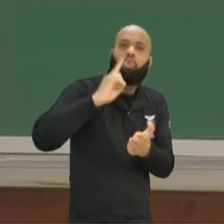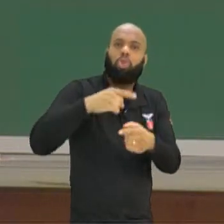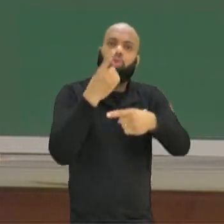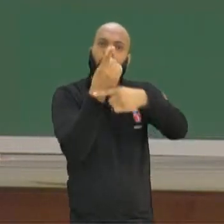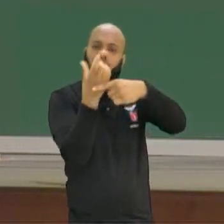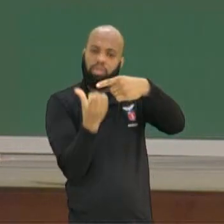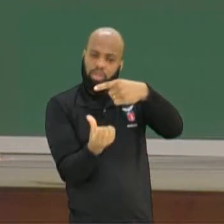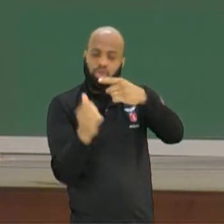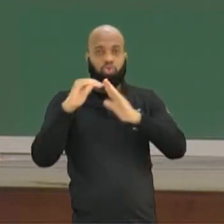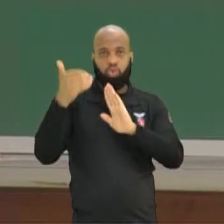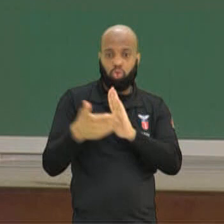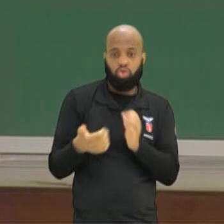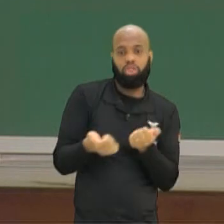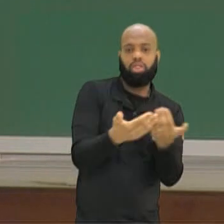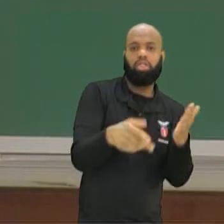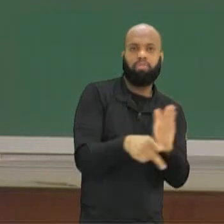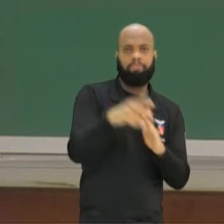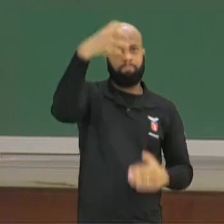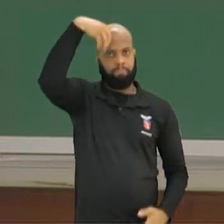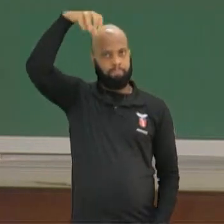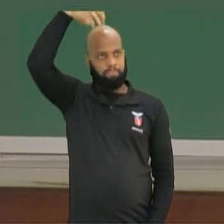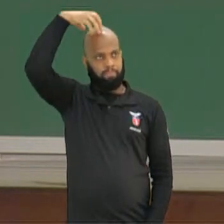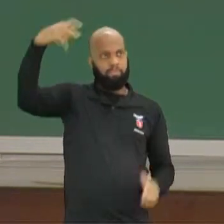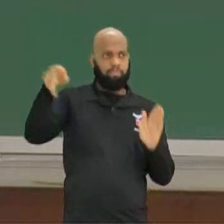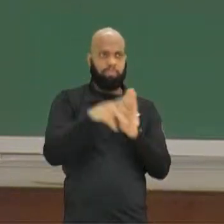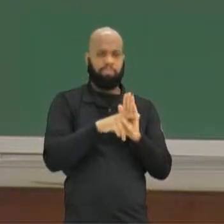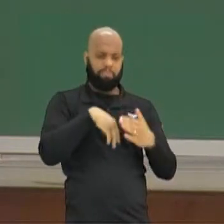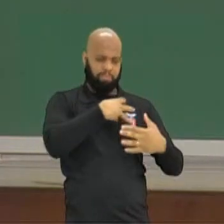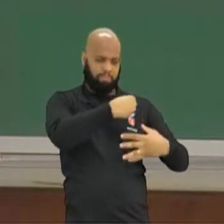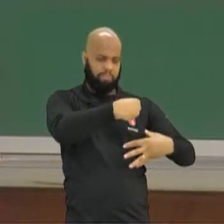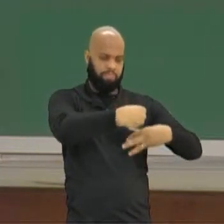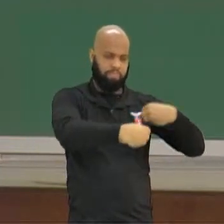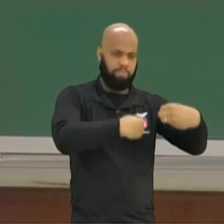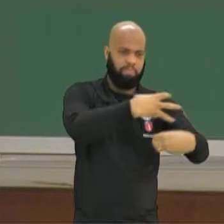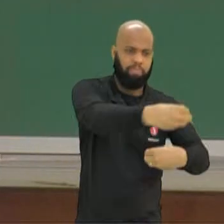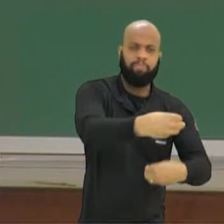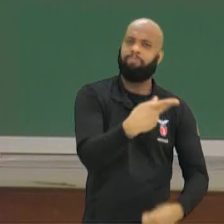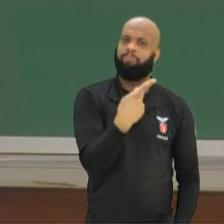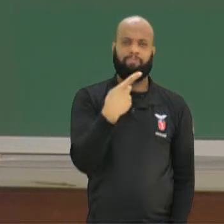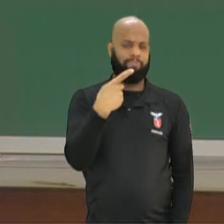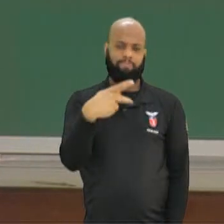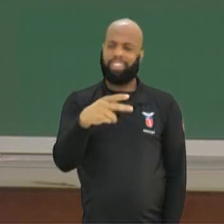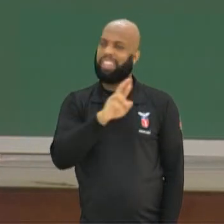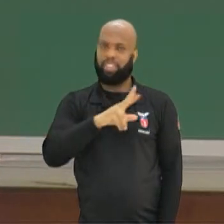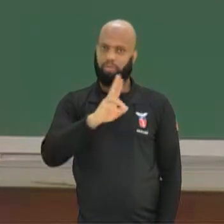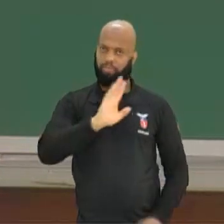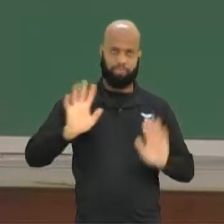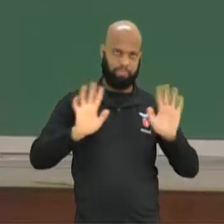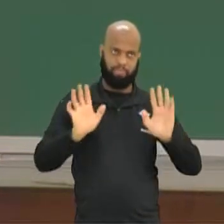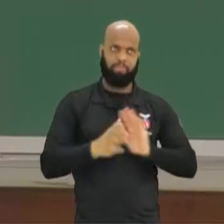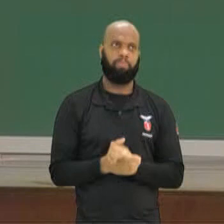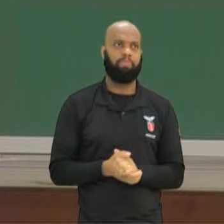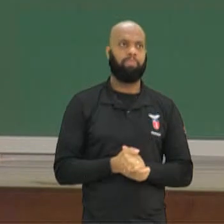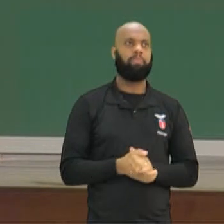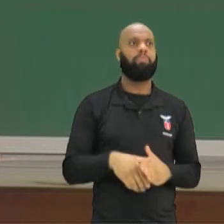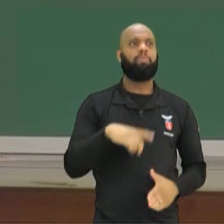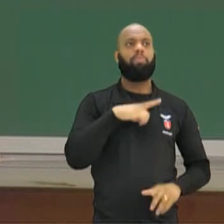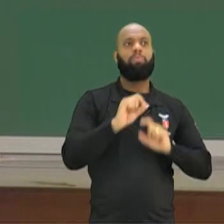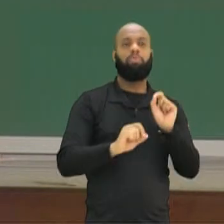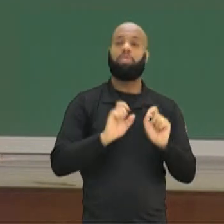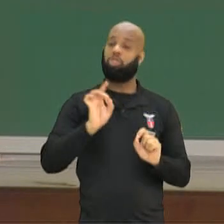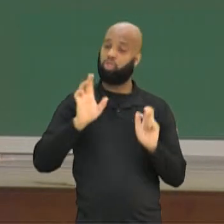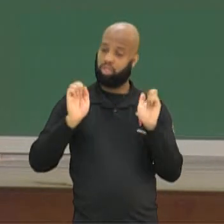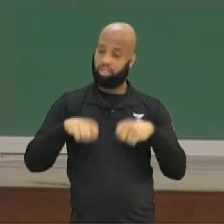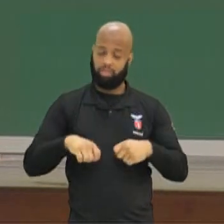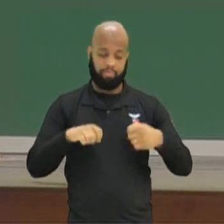coroa. Então é muito antigo, não é possível ele ser descendente de um coronel que viveu há muito tempo, certo? Temos apenas